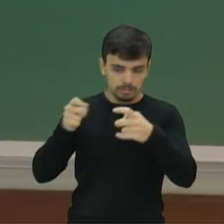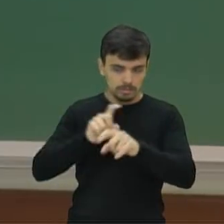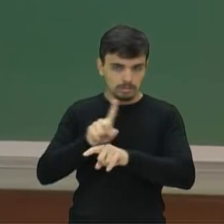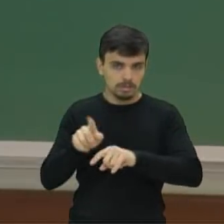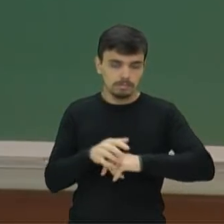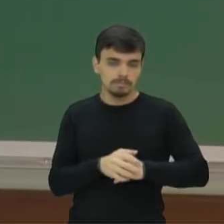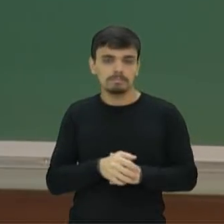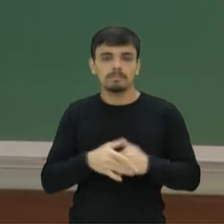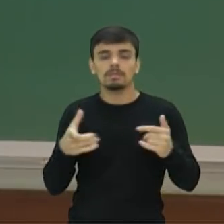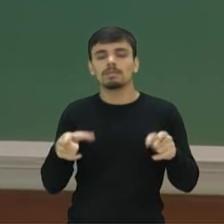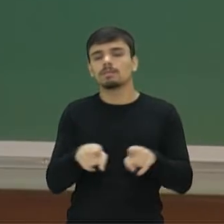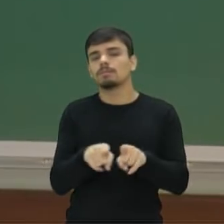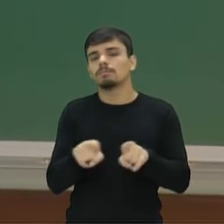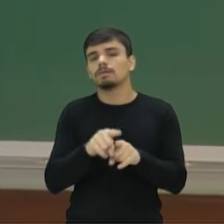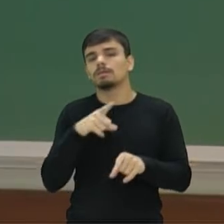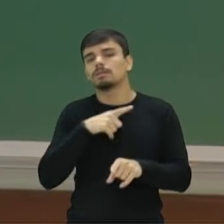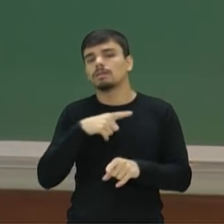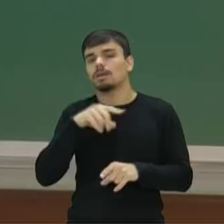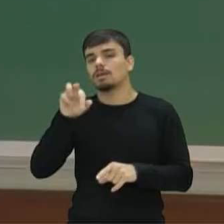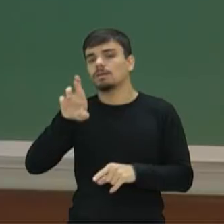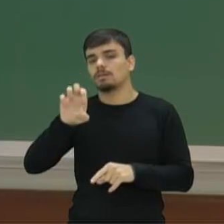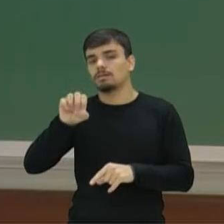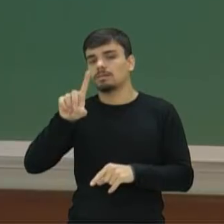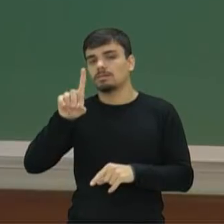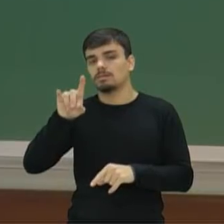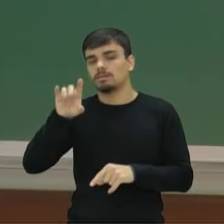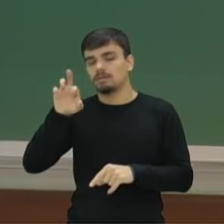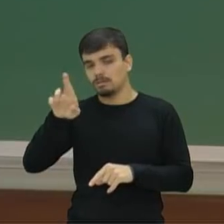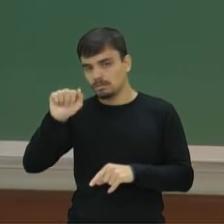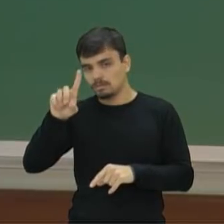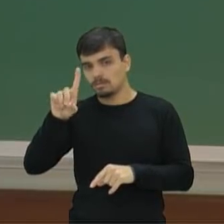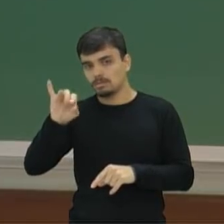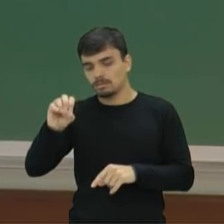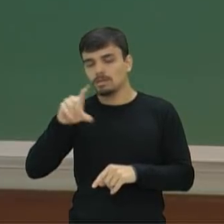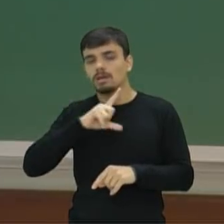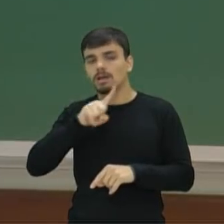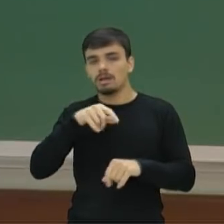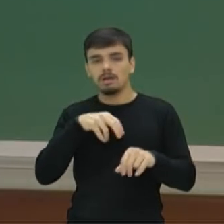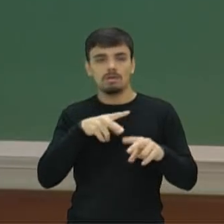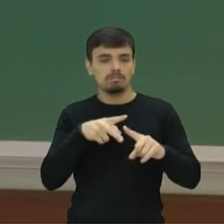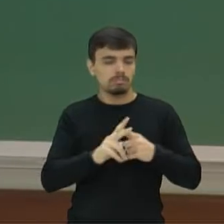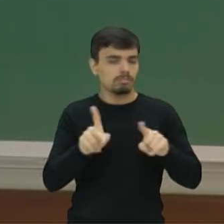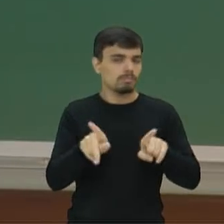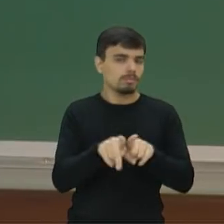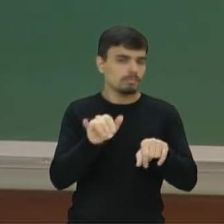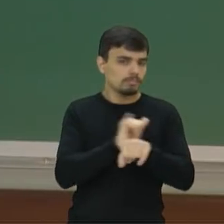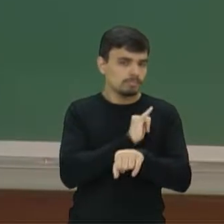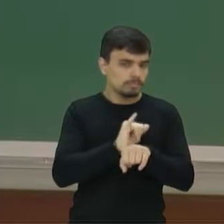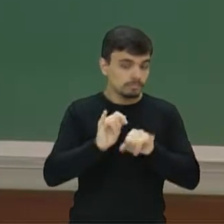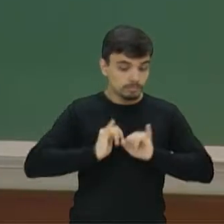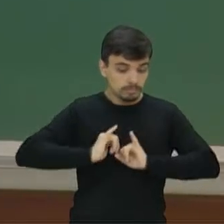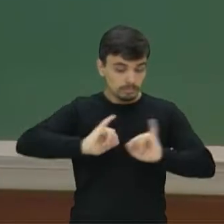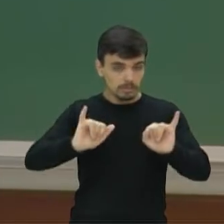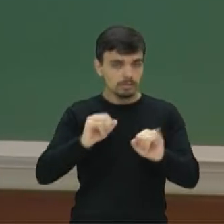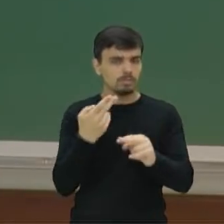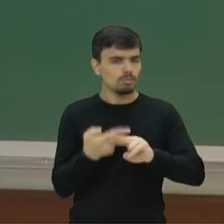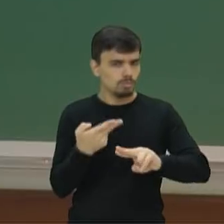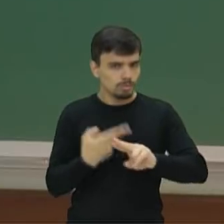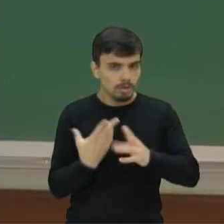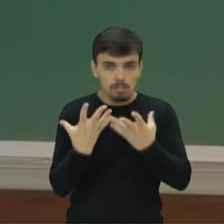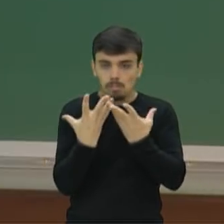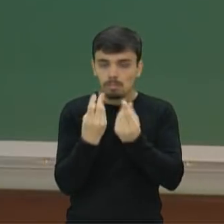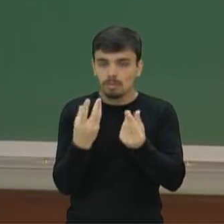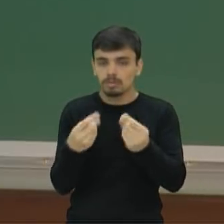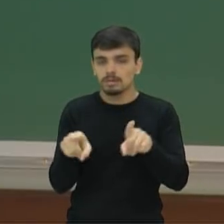também vamos ter o rádio. O rádio também é uma ferramenta de propaganda muito útil e